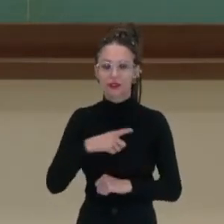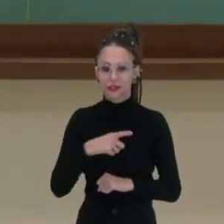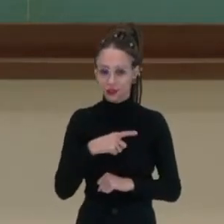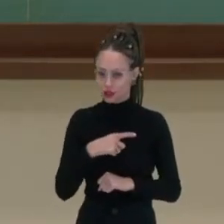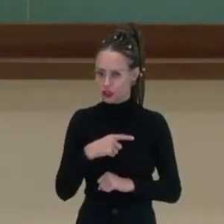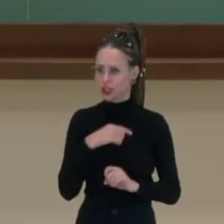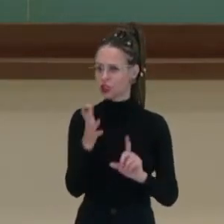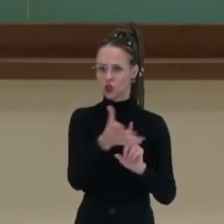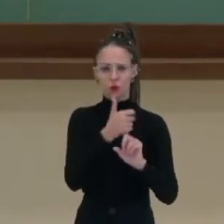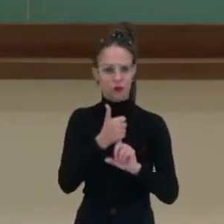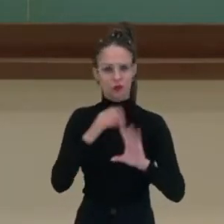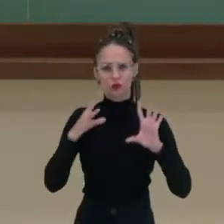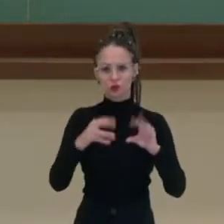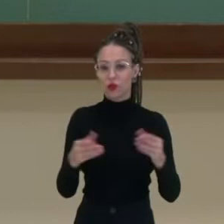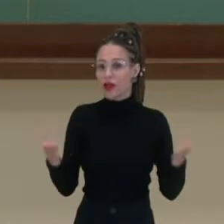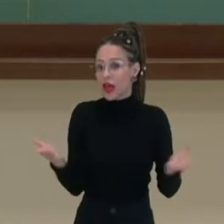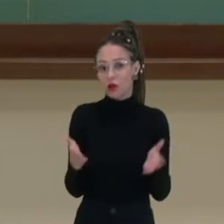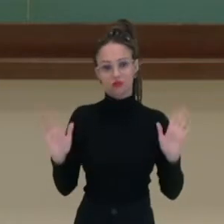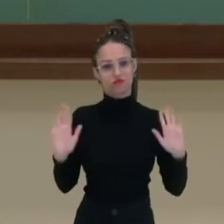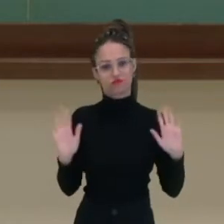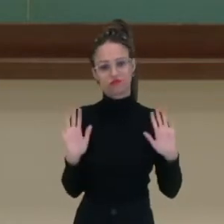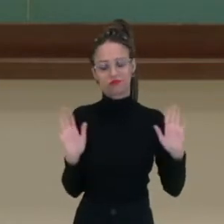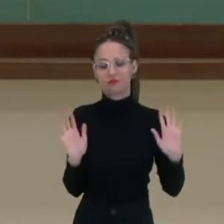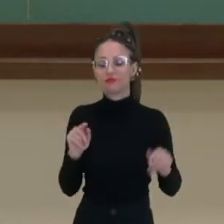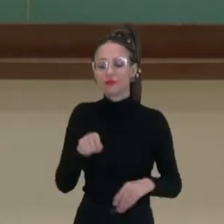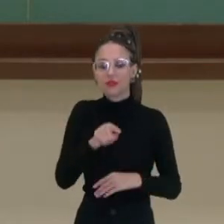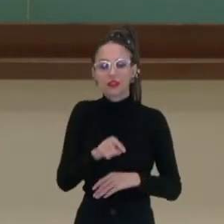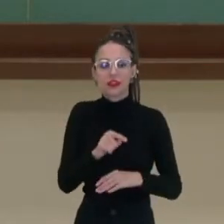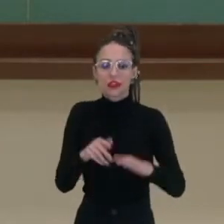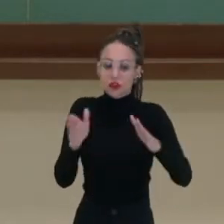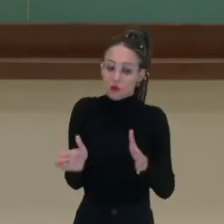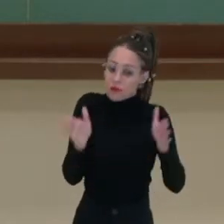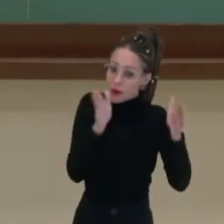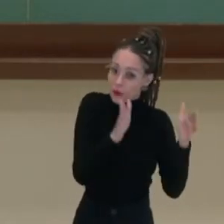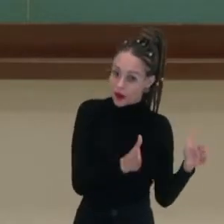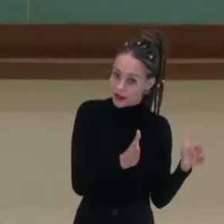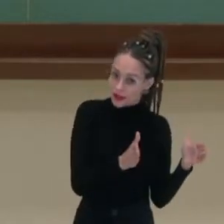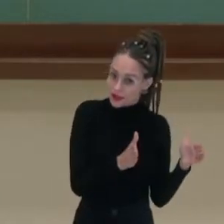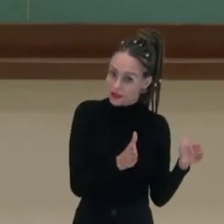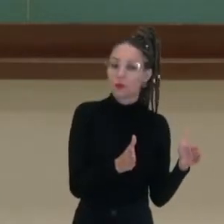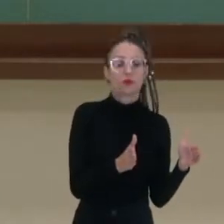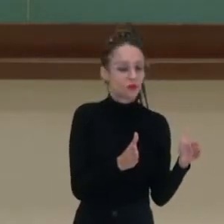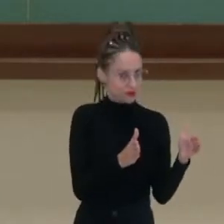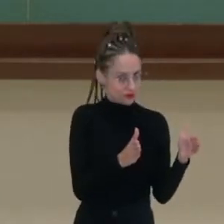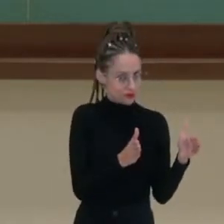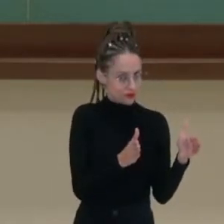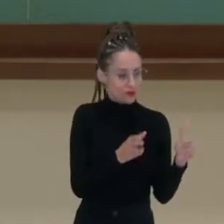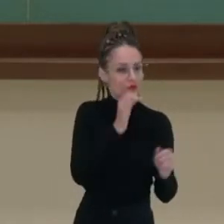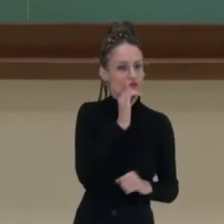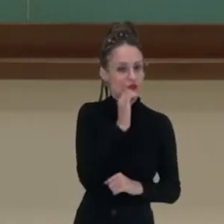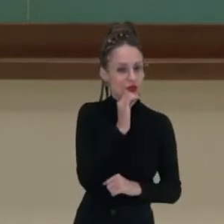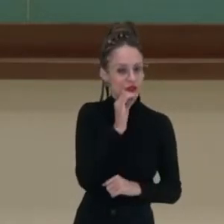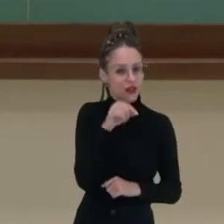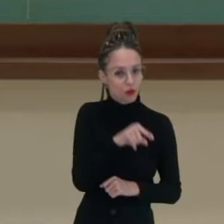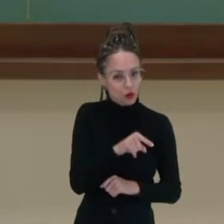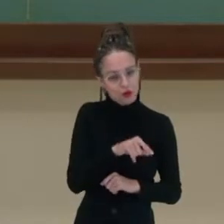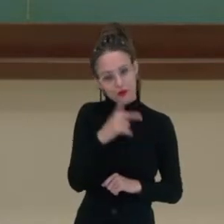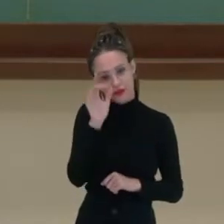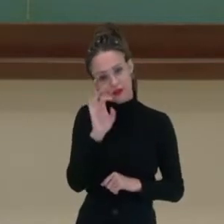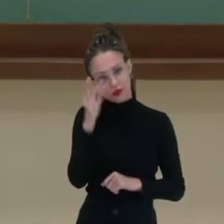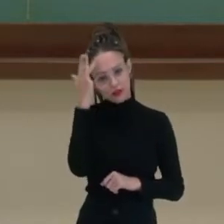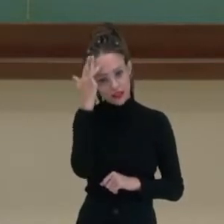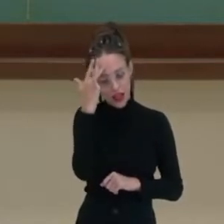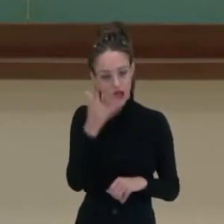da produção. Agora não tem mais. Agora ele pega uma parte. Né? Então, por exemplo, um só sabe cortar